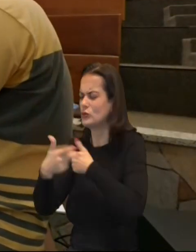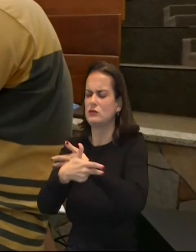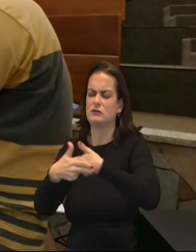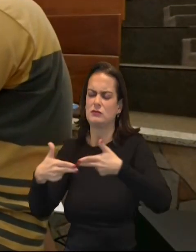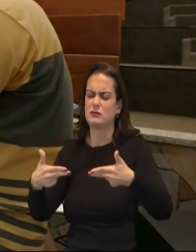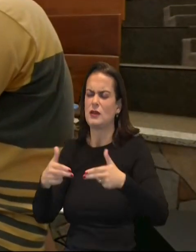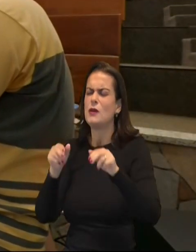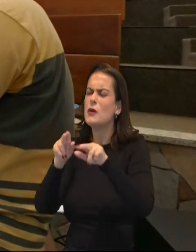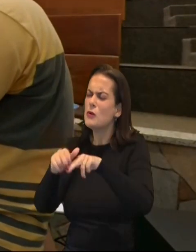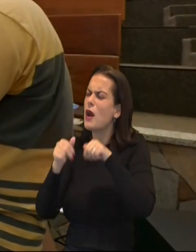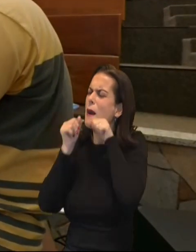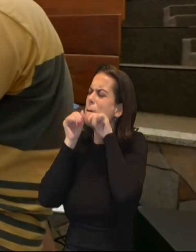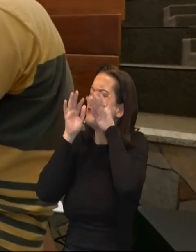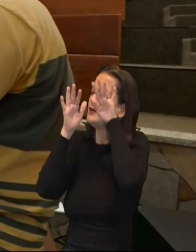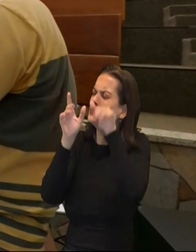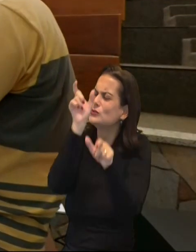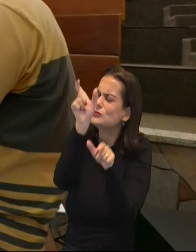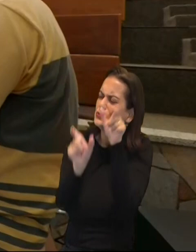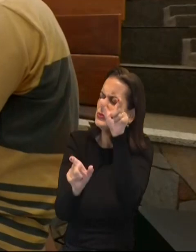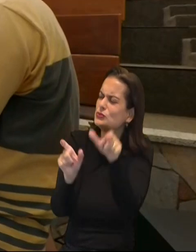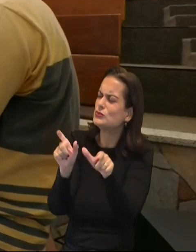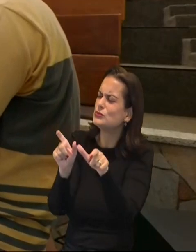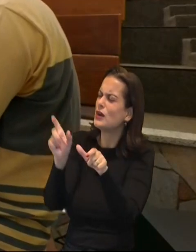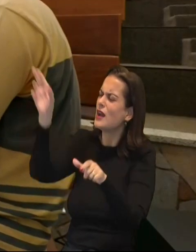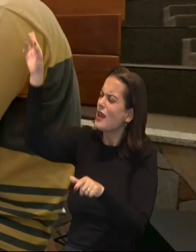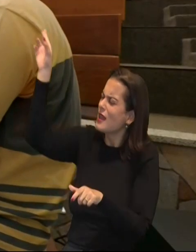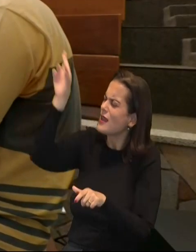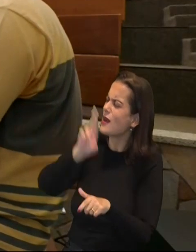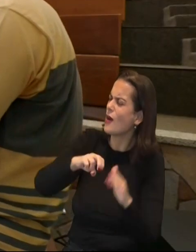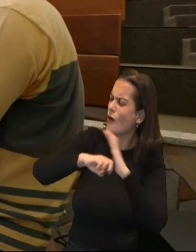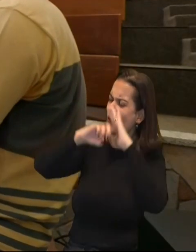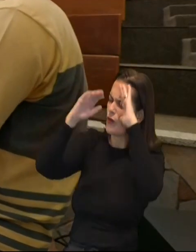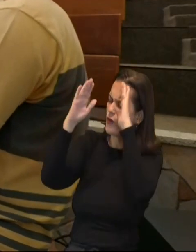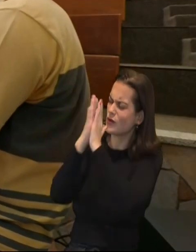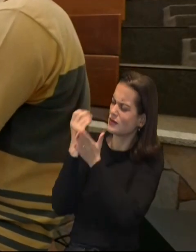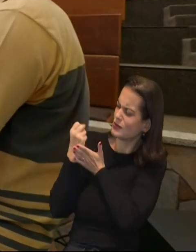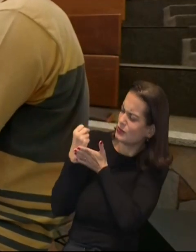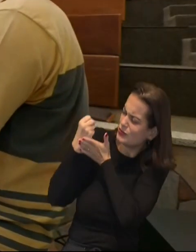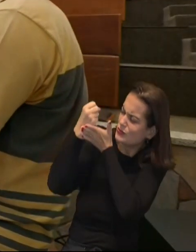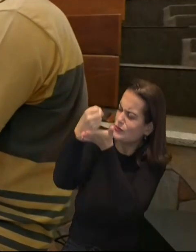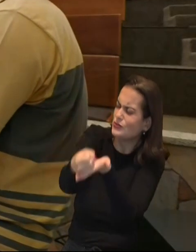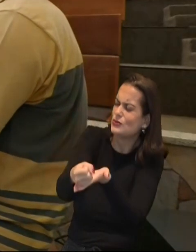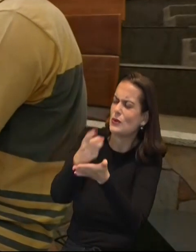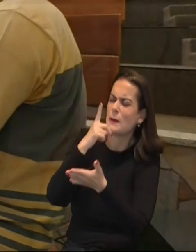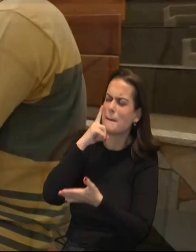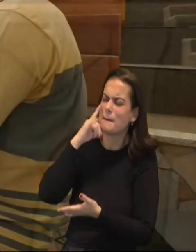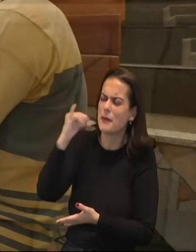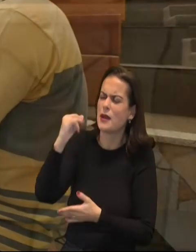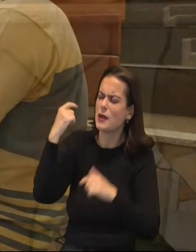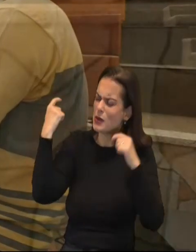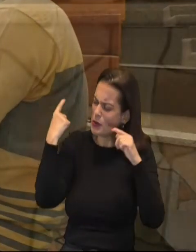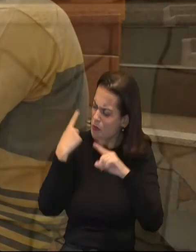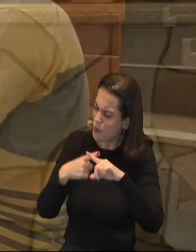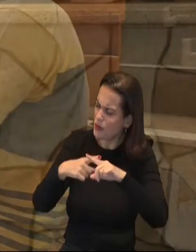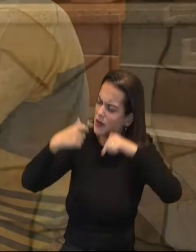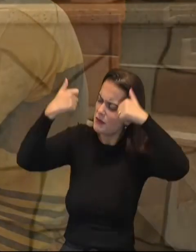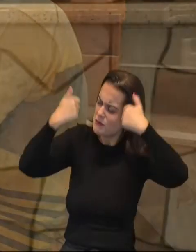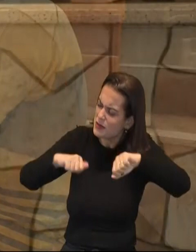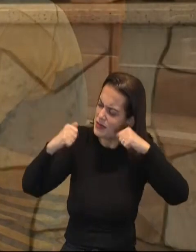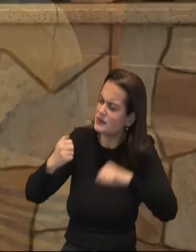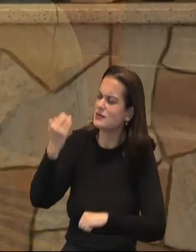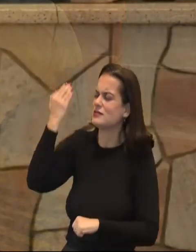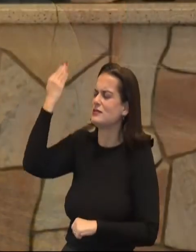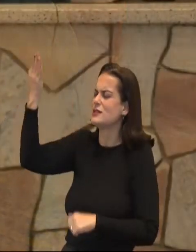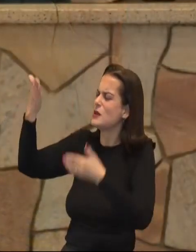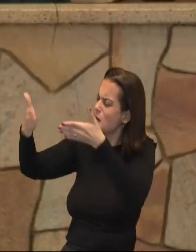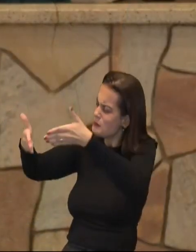Deus, abençoa-nos, ouça a nossa oração e nos ajuda, Pai, porque precisamos de Ti, porque